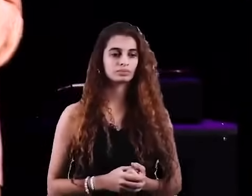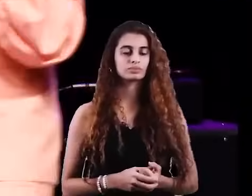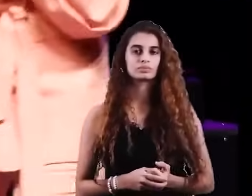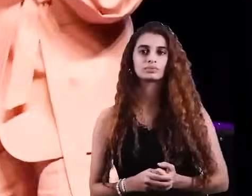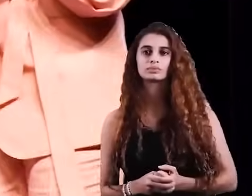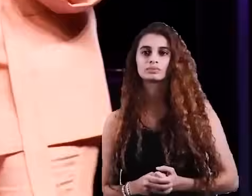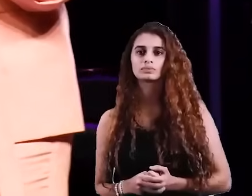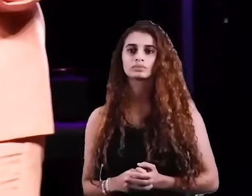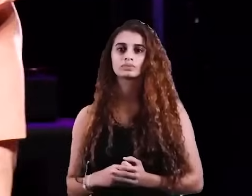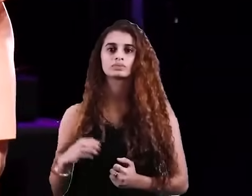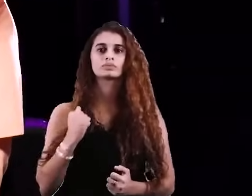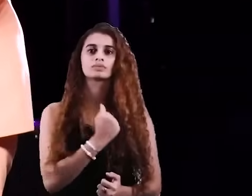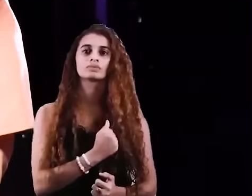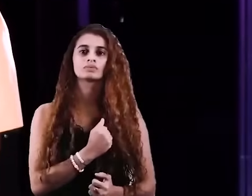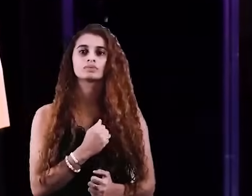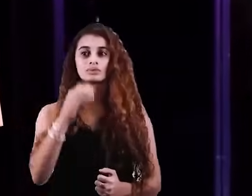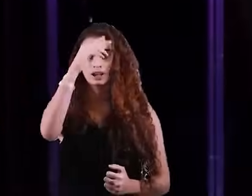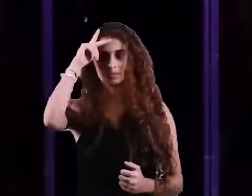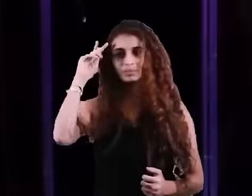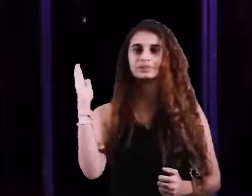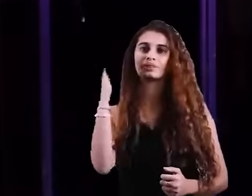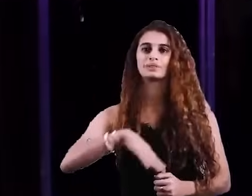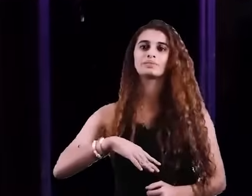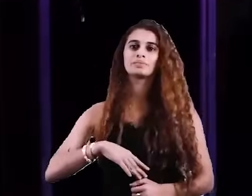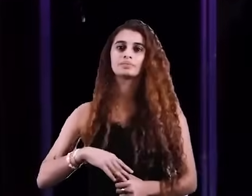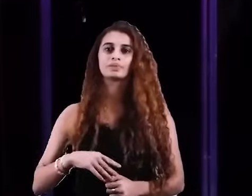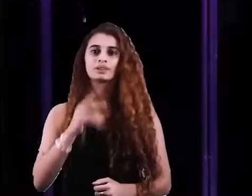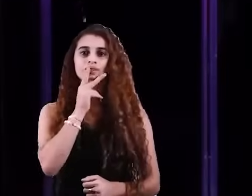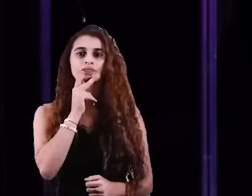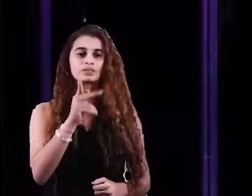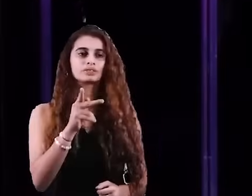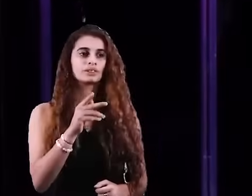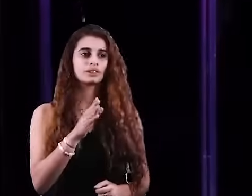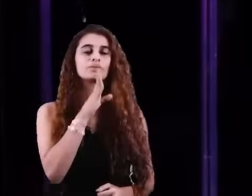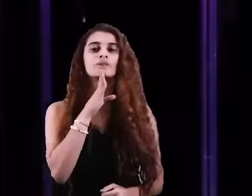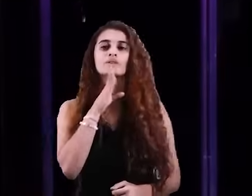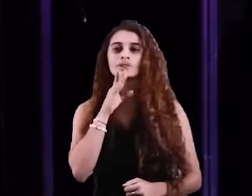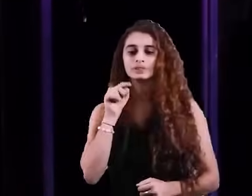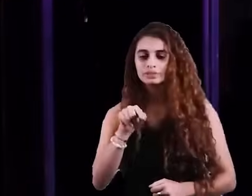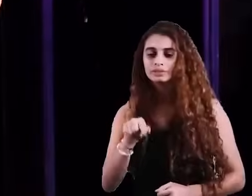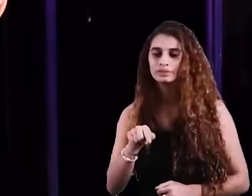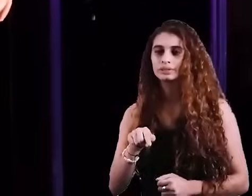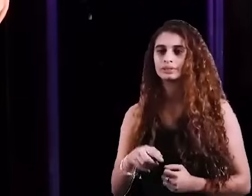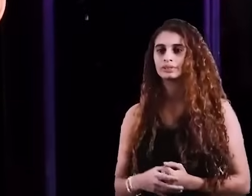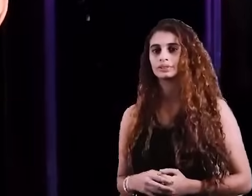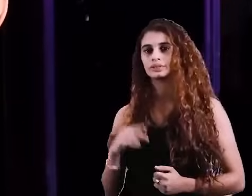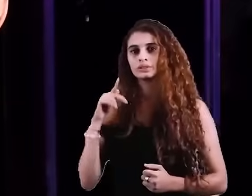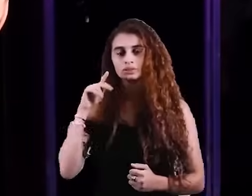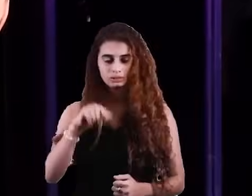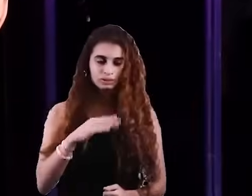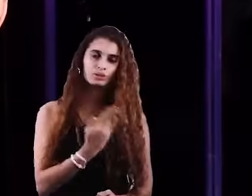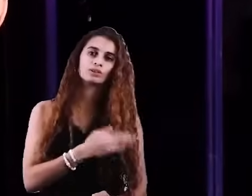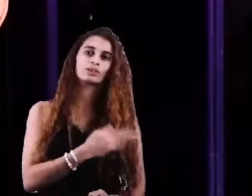e Nabal não consiga abrir a boca pra reconhecer, seu coração não é de